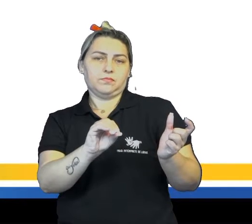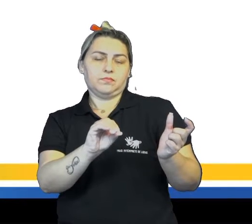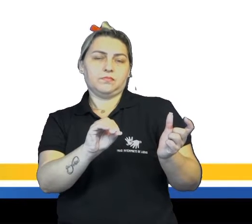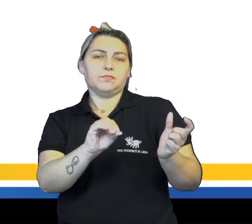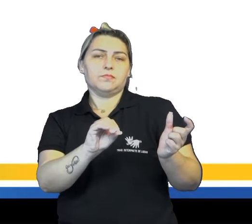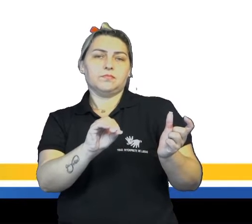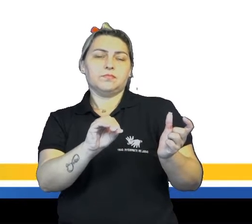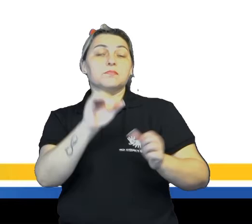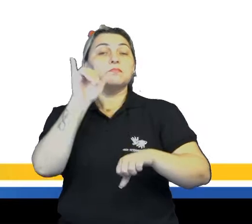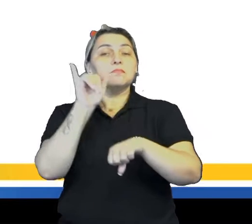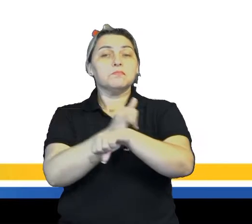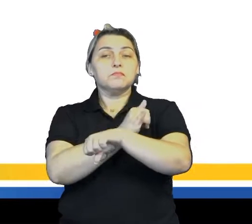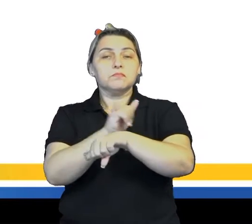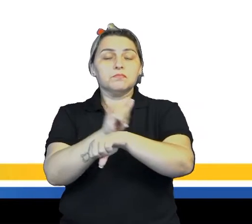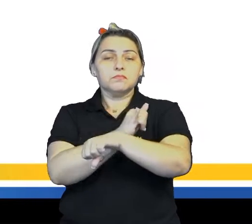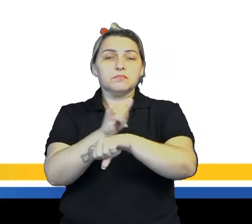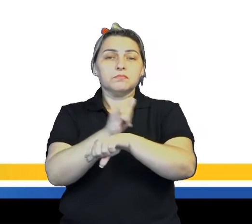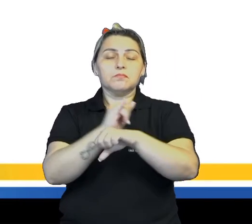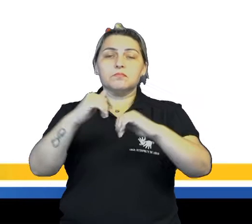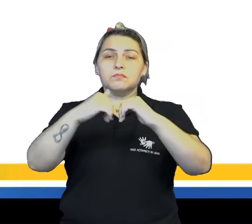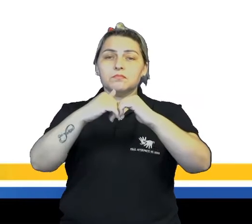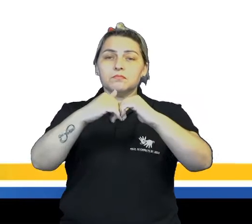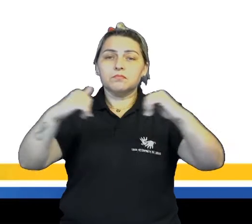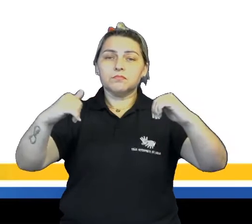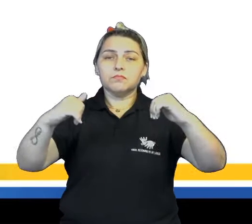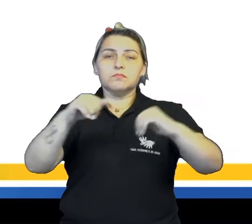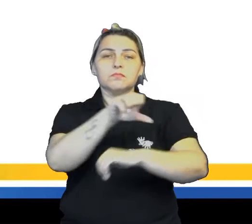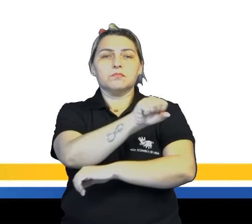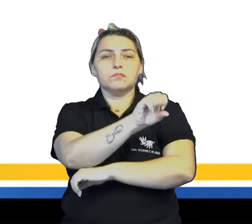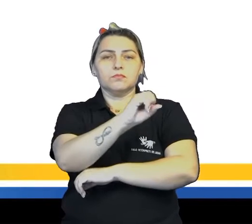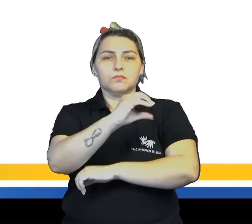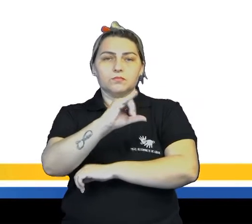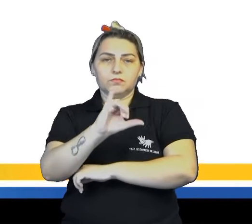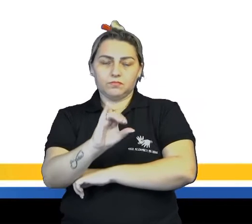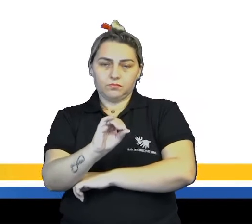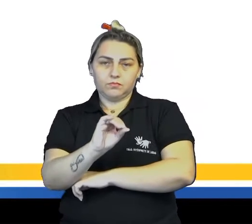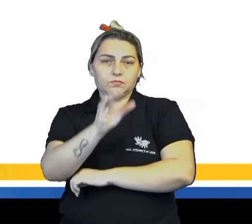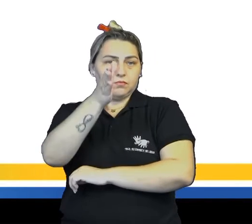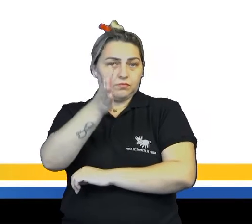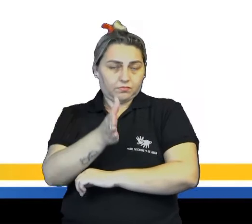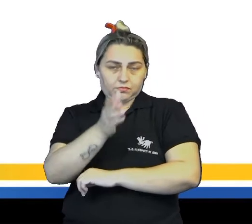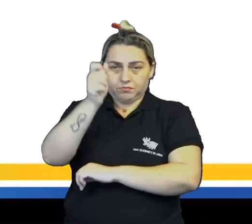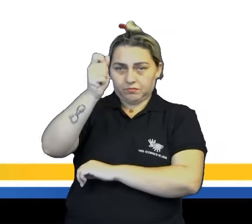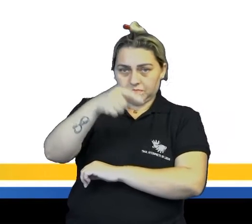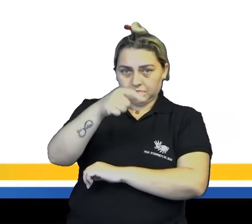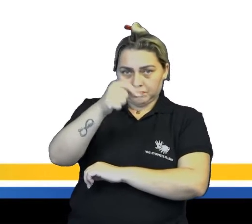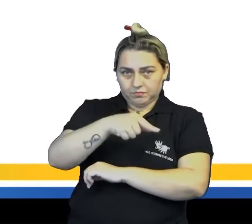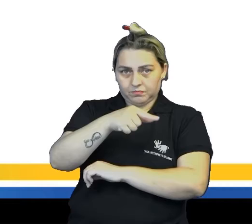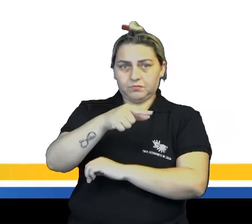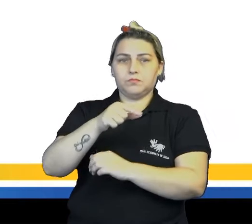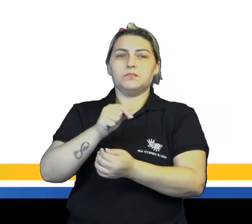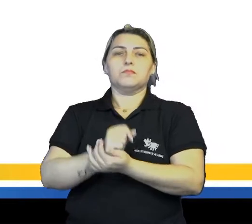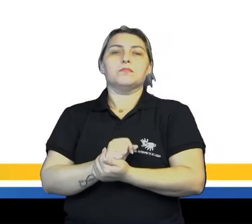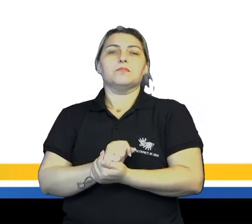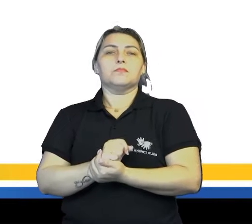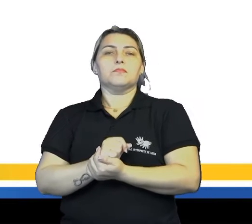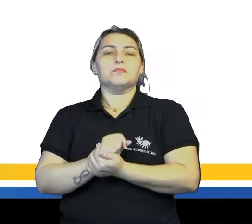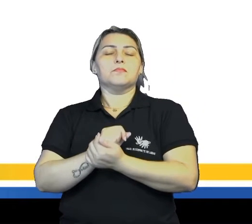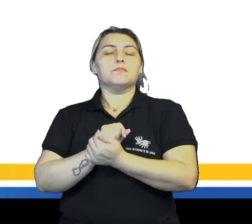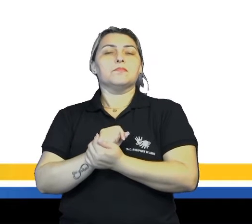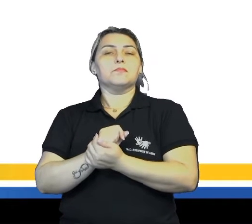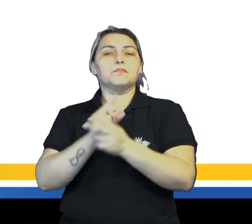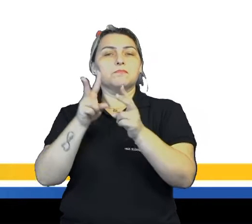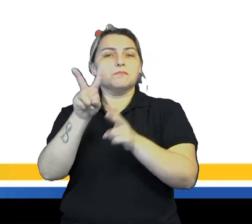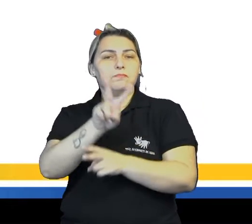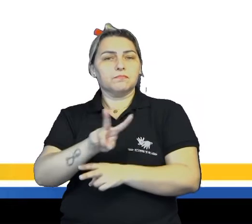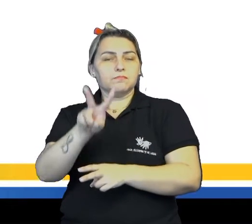e, estrategicamente, eu dividi a palavra sociologia em duas cores. Sócio, que vocês estão visualizando